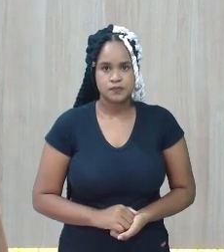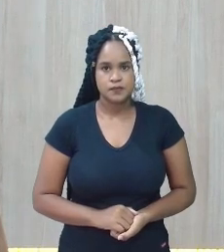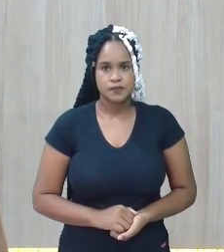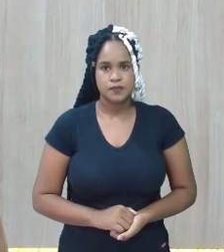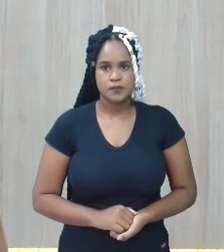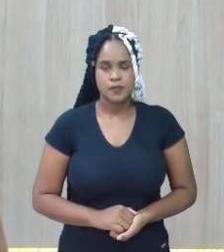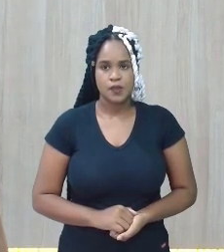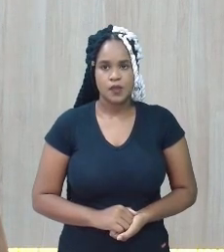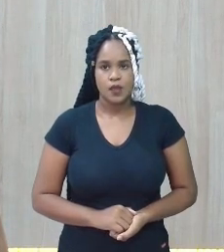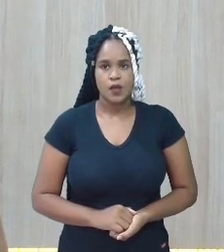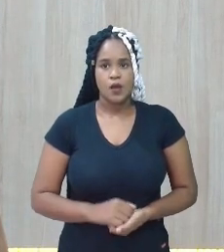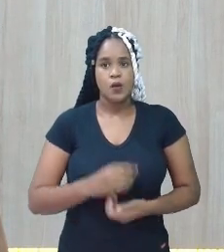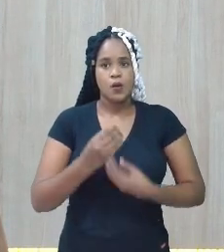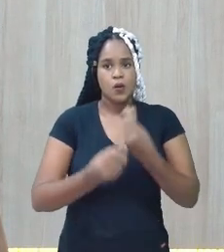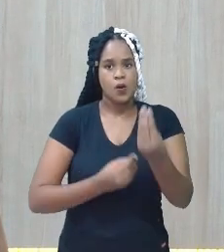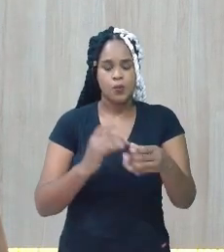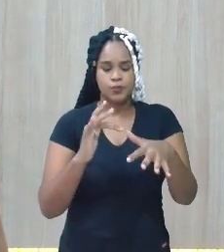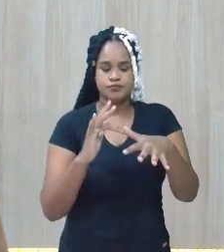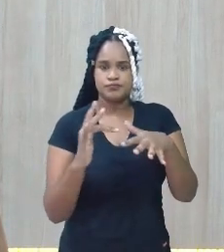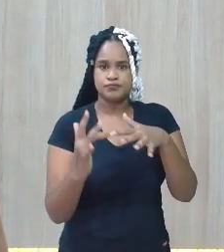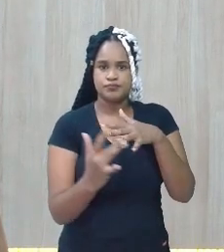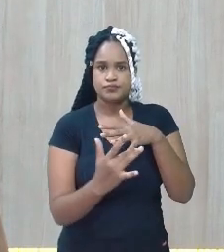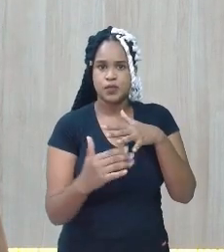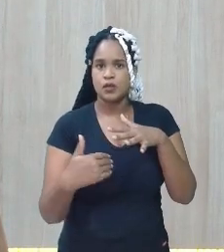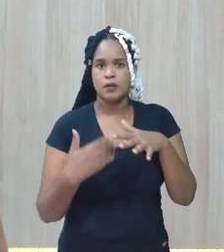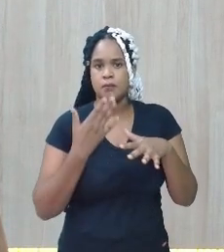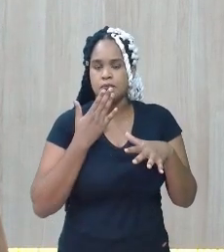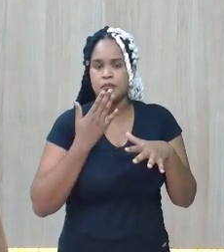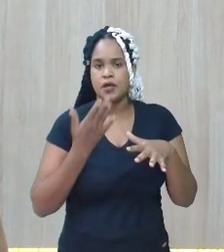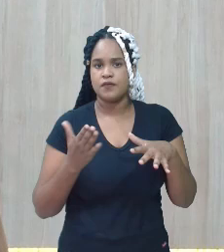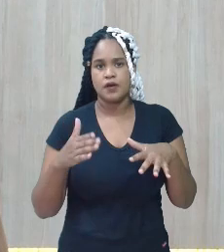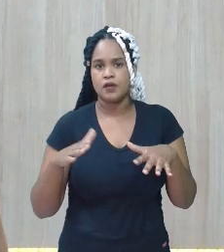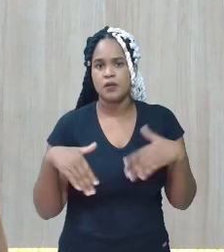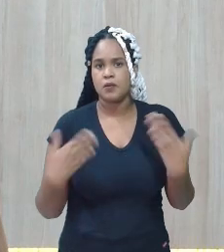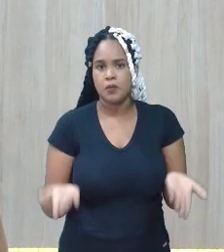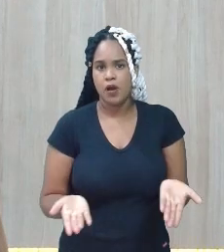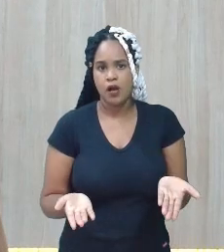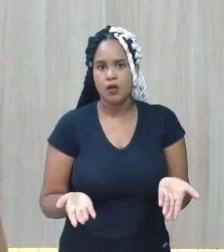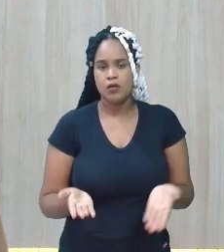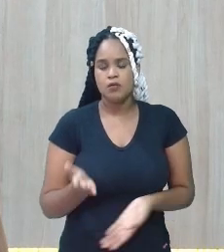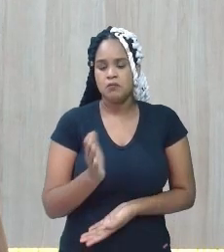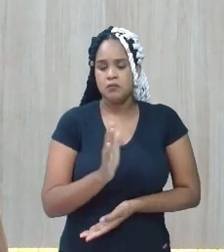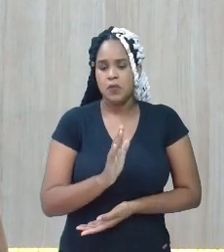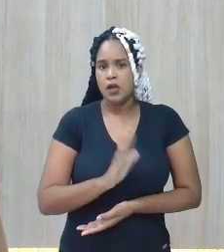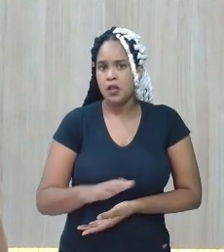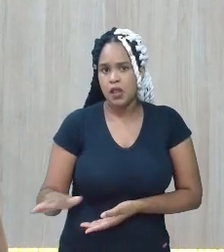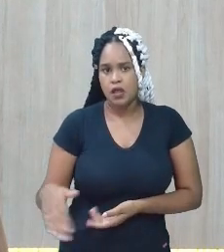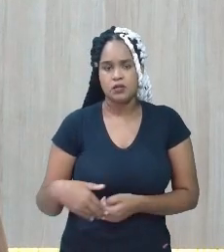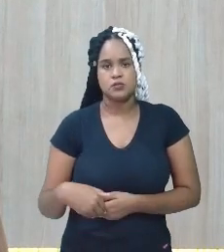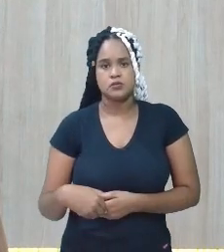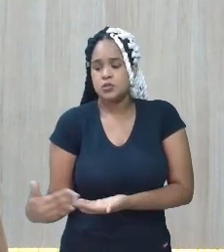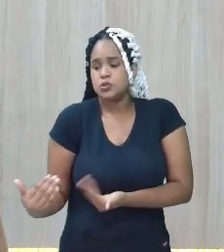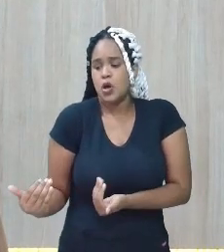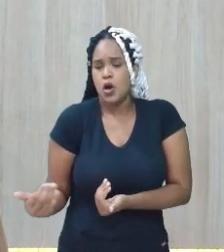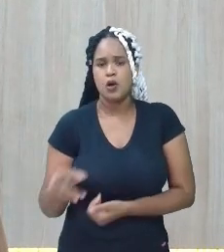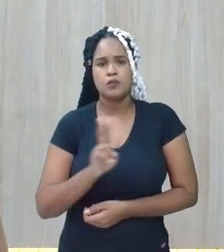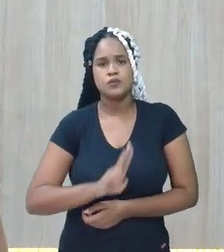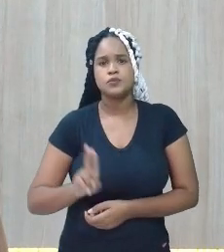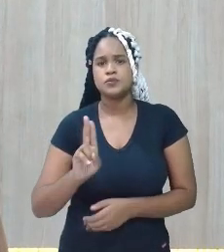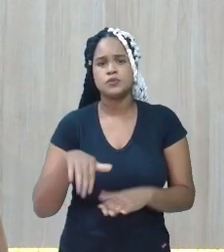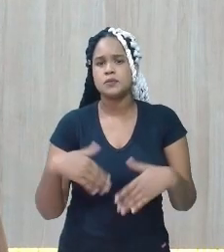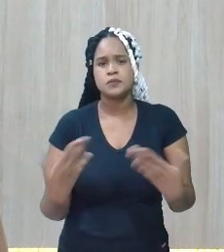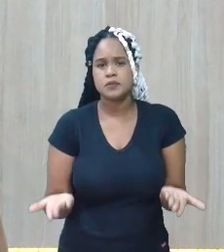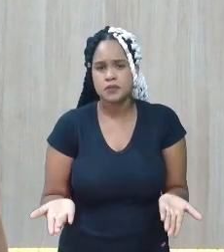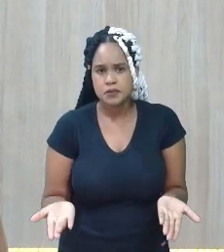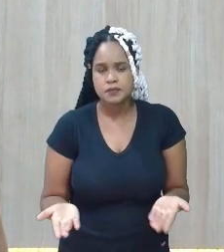as suas redes sociais preferidas, o que é que está mais em uso entre os jovens, entre as crianças. Ele precisa conhecer, saber